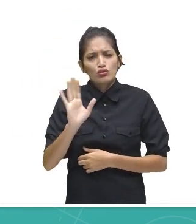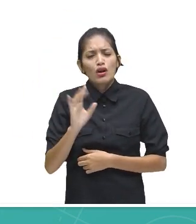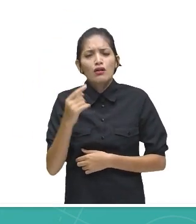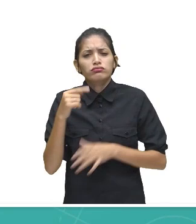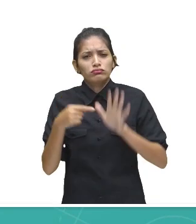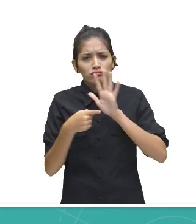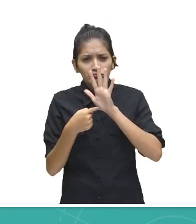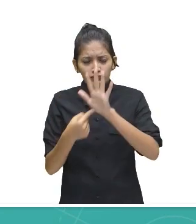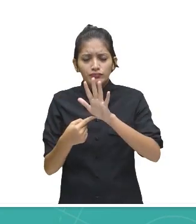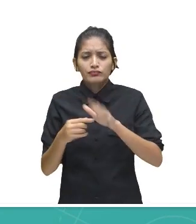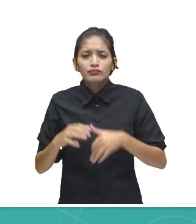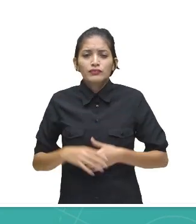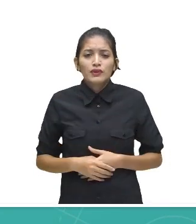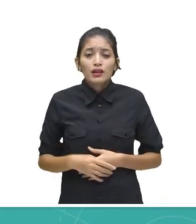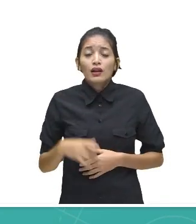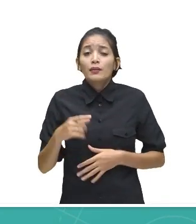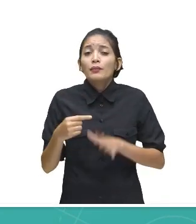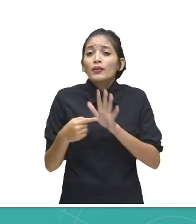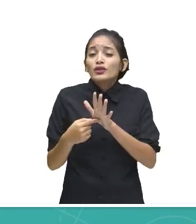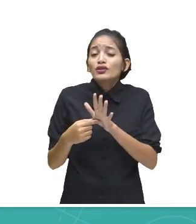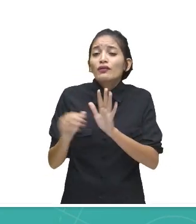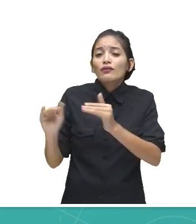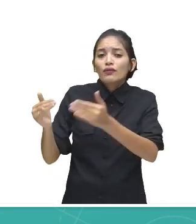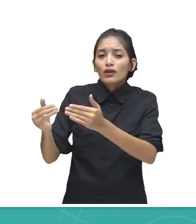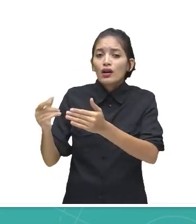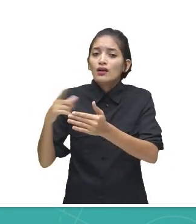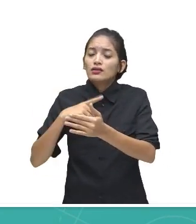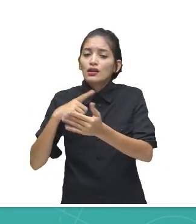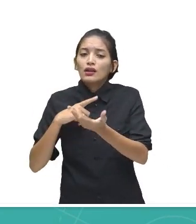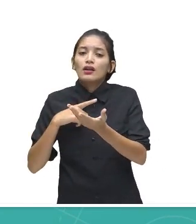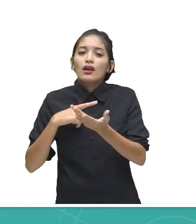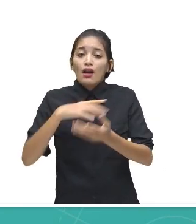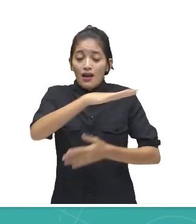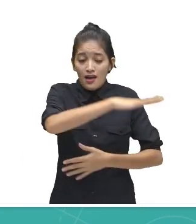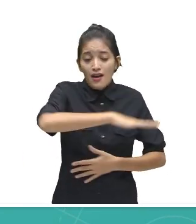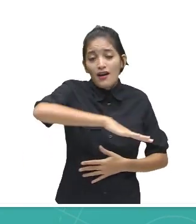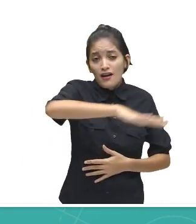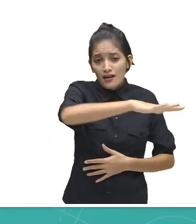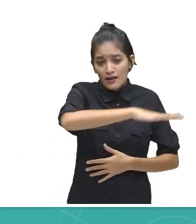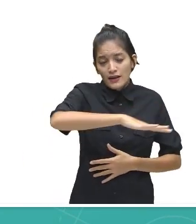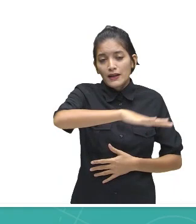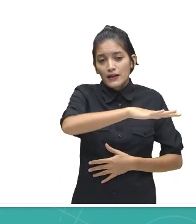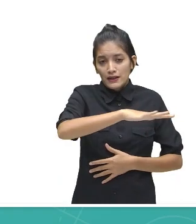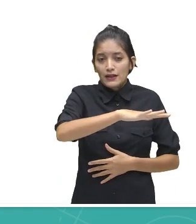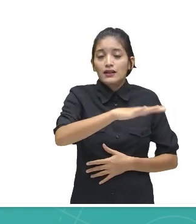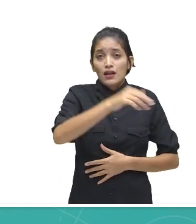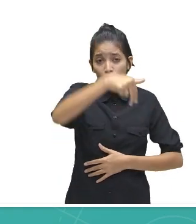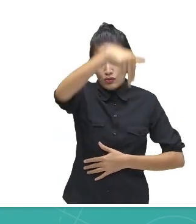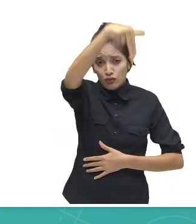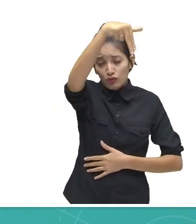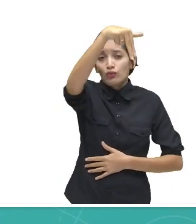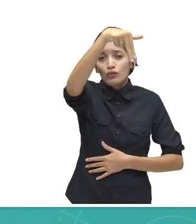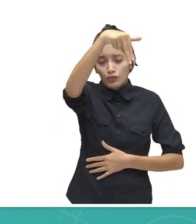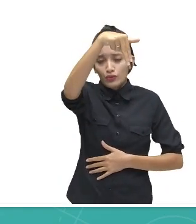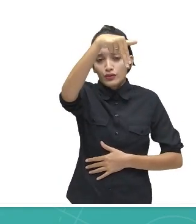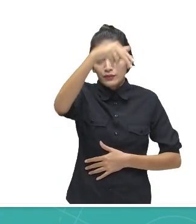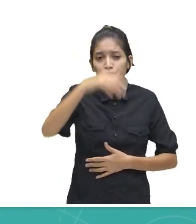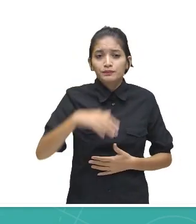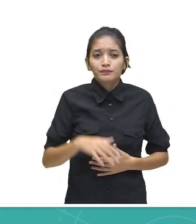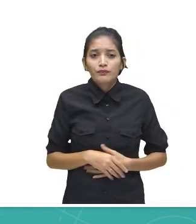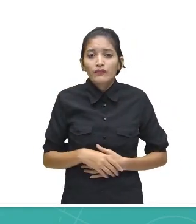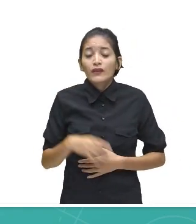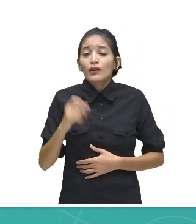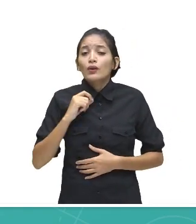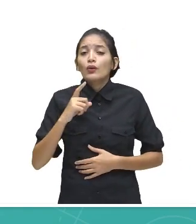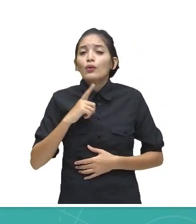próxima tela agora, né? Ele mostra exatamente isso. Existe a área polar do norte, como a gente vai ver na próxima tela, que